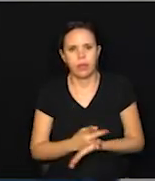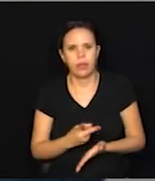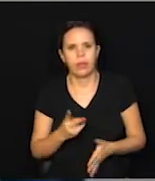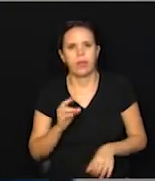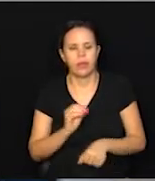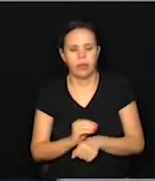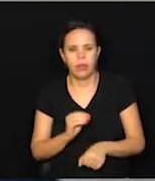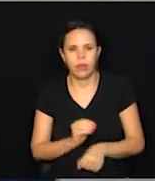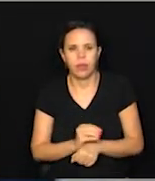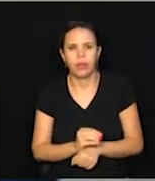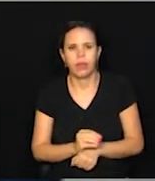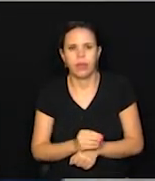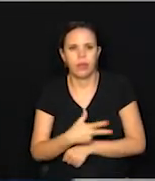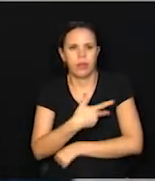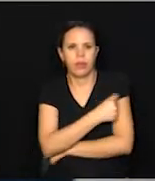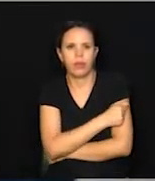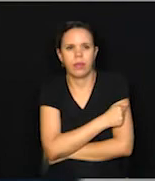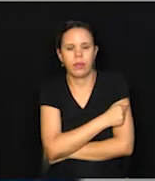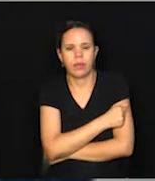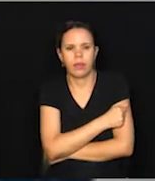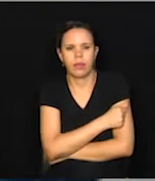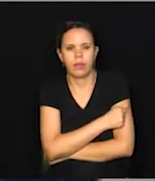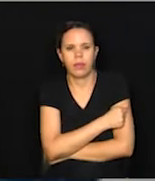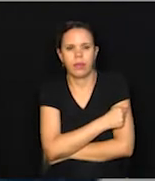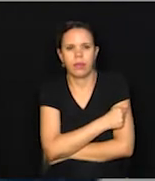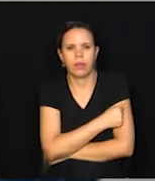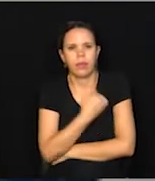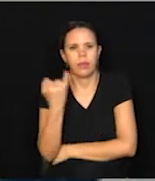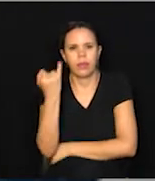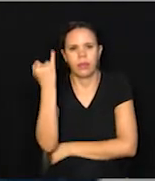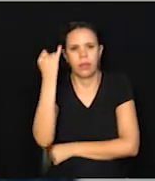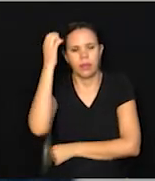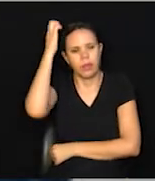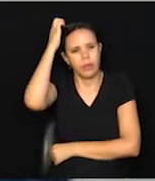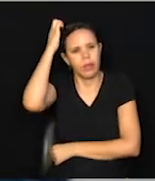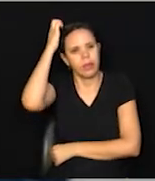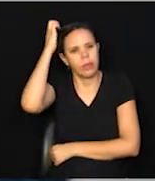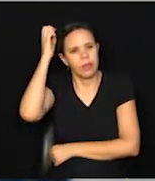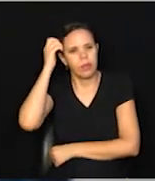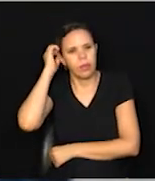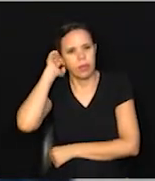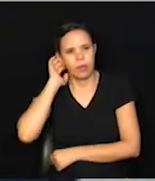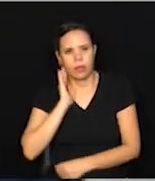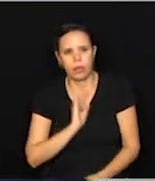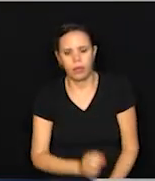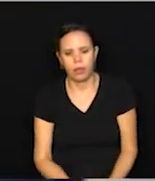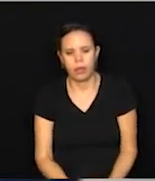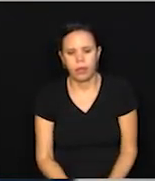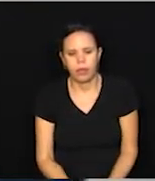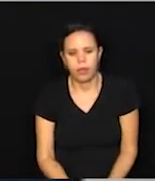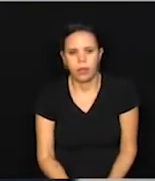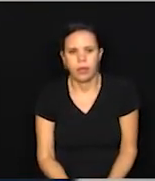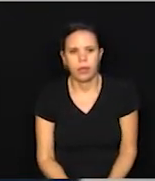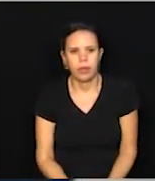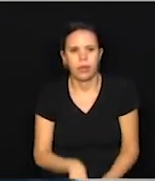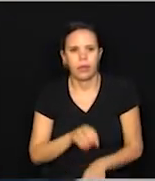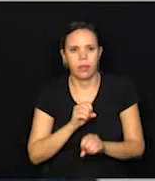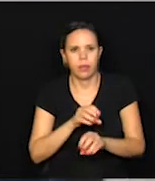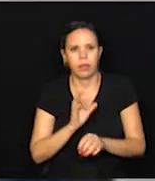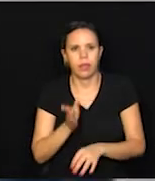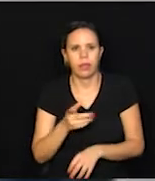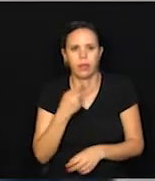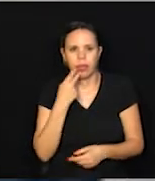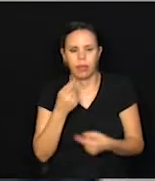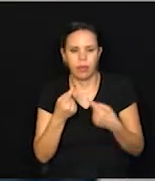cuidado. Então, essa vacina é absolutamente indispensável. Deixa eu ver mais aqui. Bom, a educação nós já